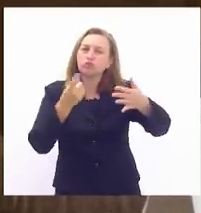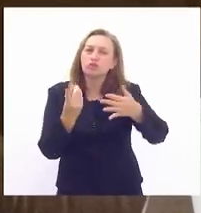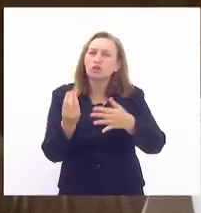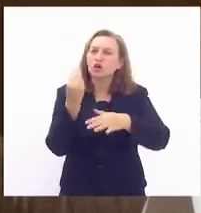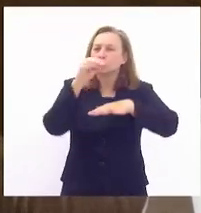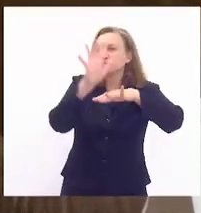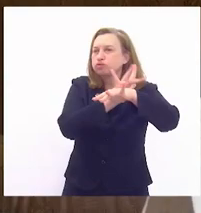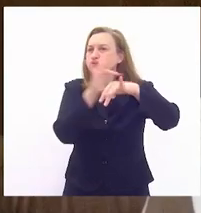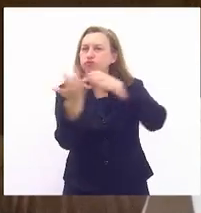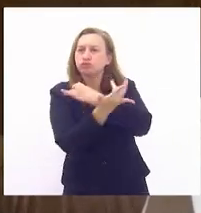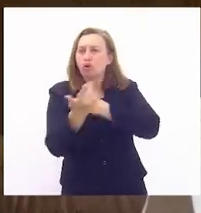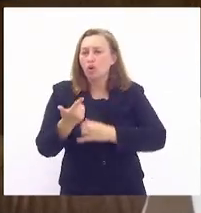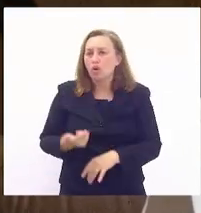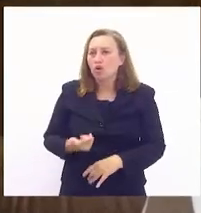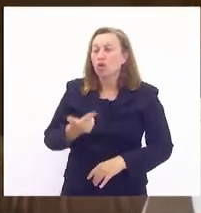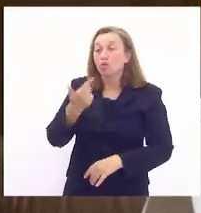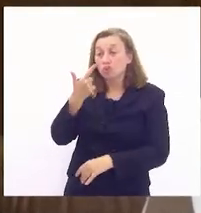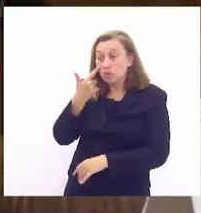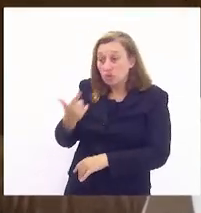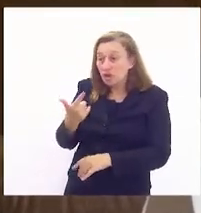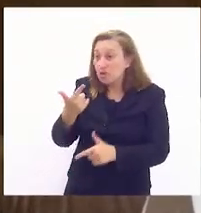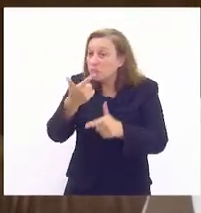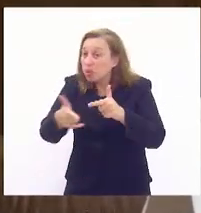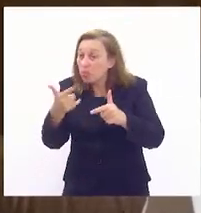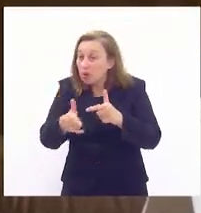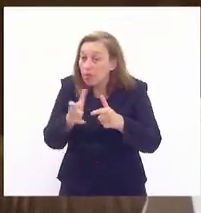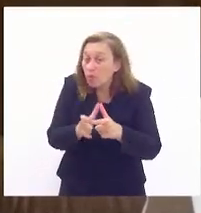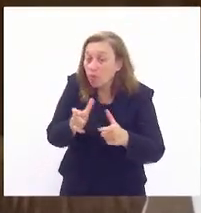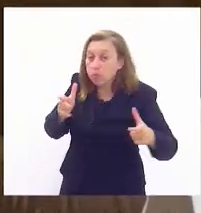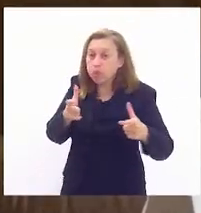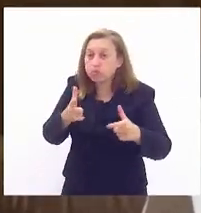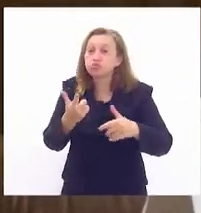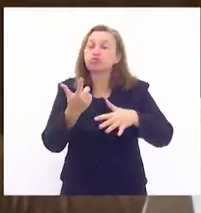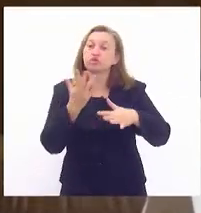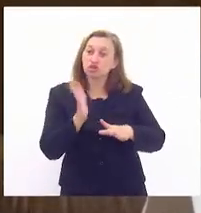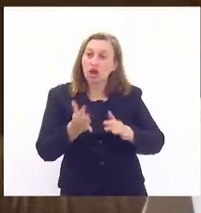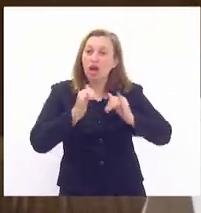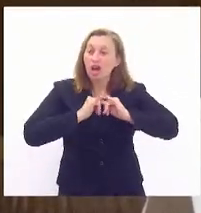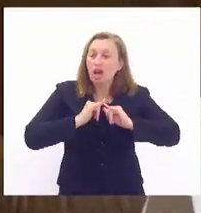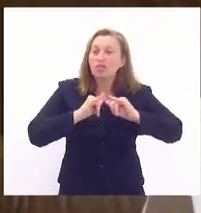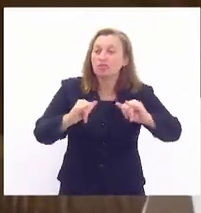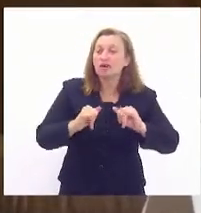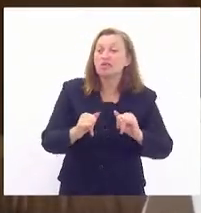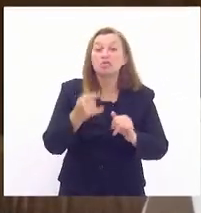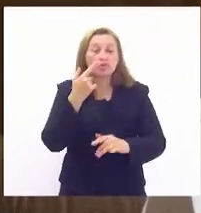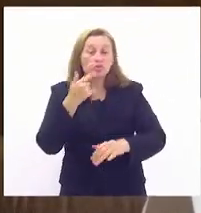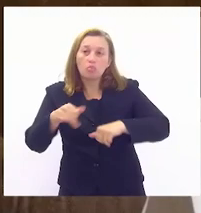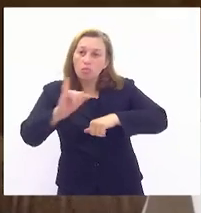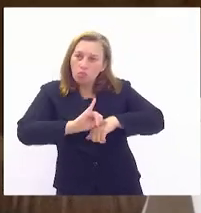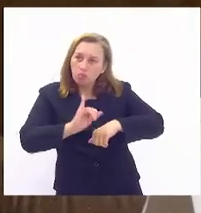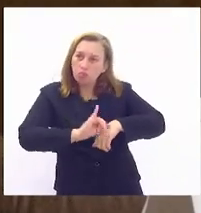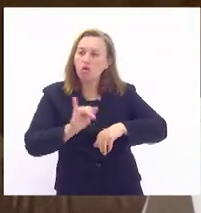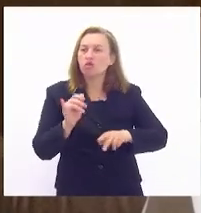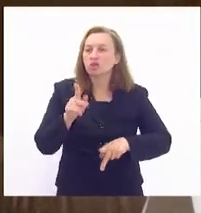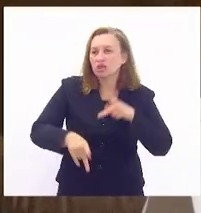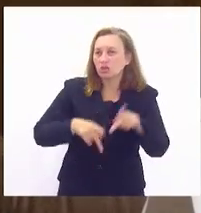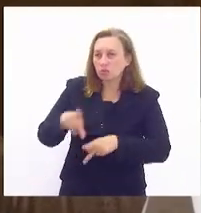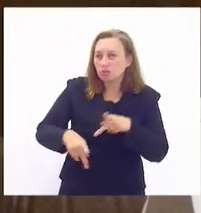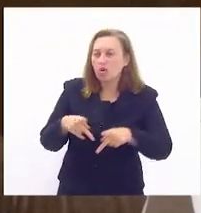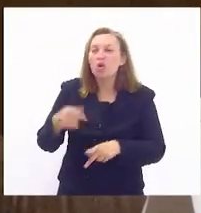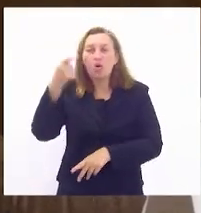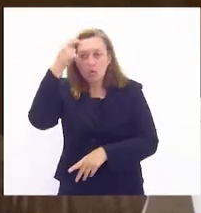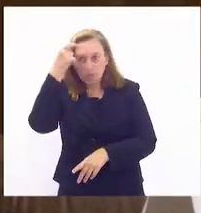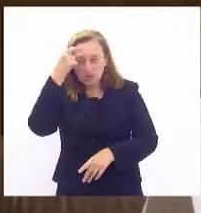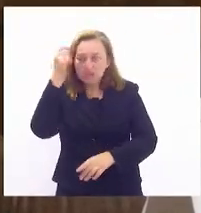um pouquinho a mais de pó, já posta, já coloca. Isso mostra o quanto o povo de Volta Redonda tem consciência ambiental. E